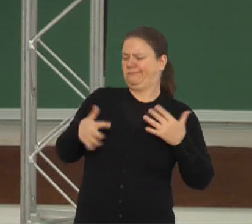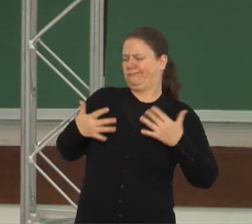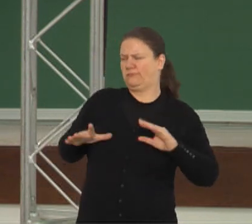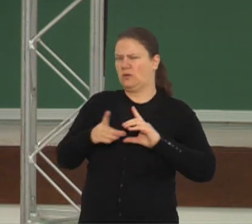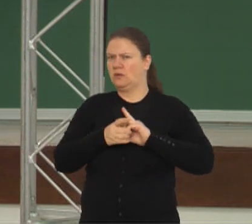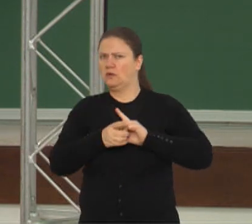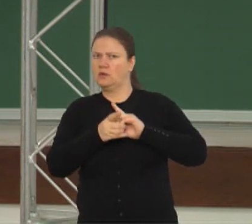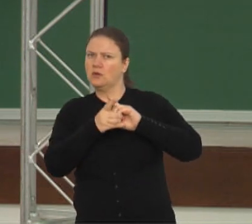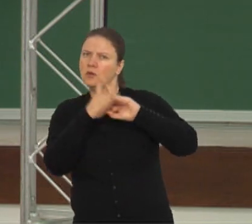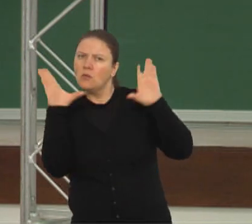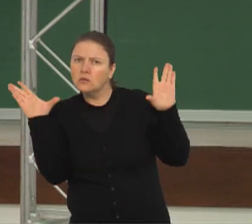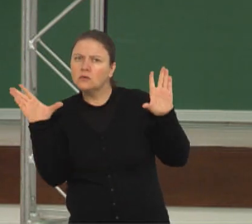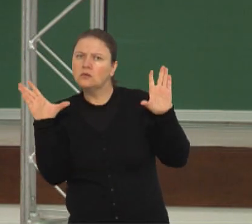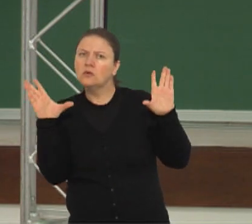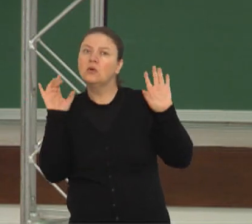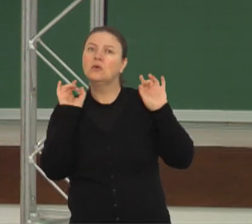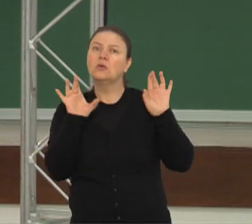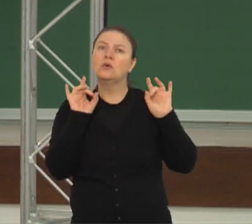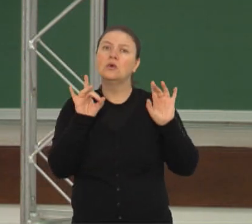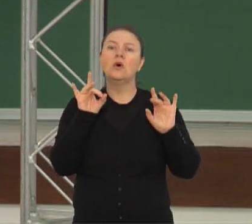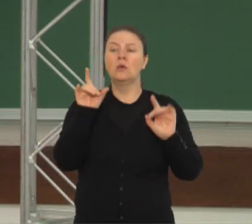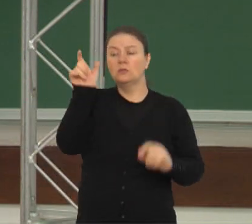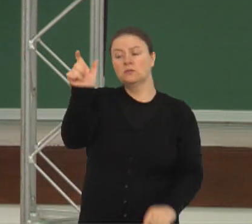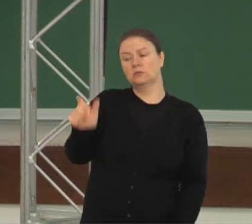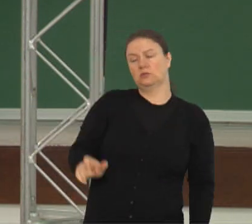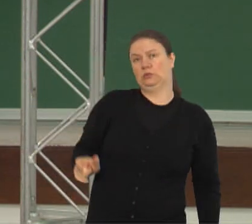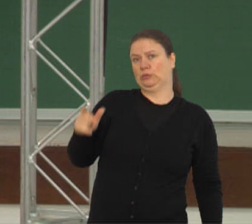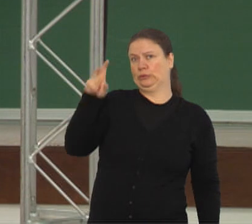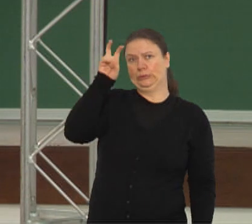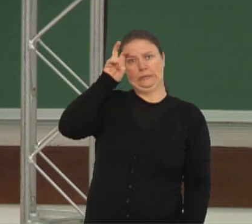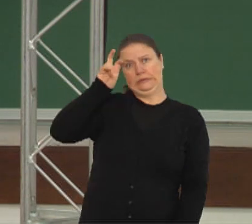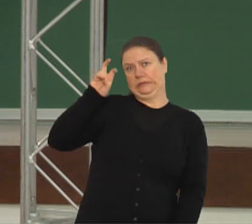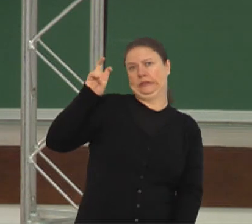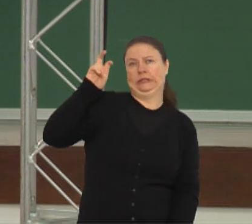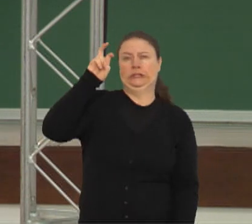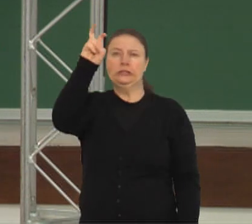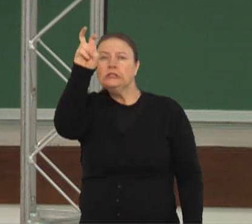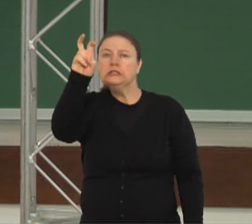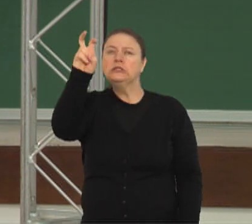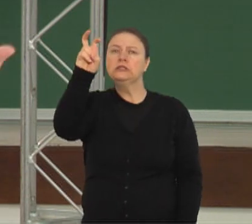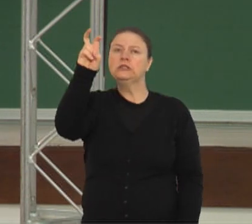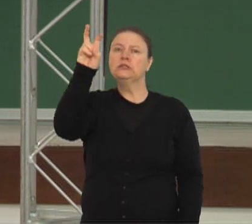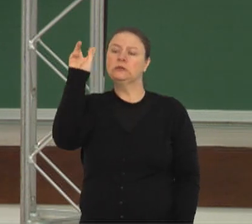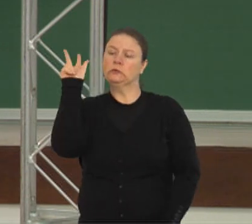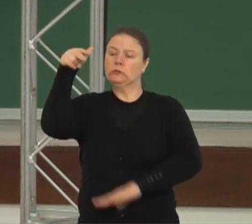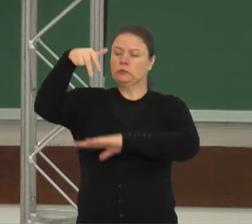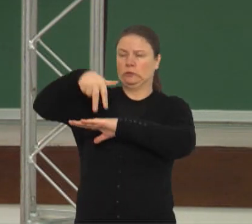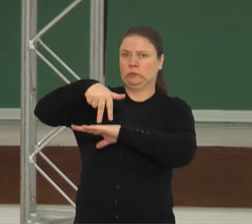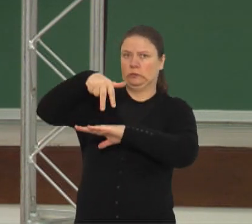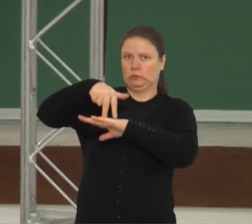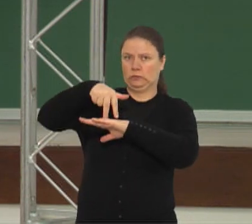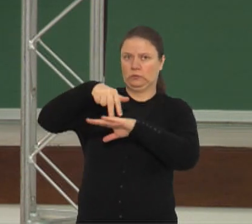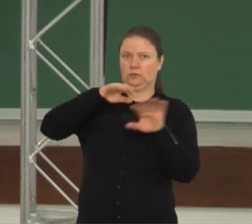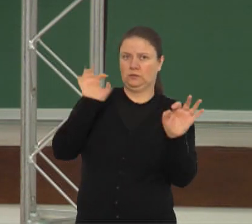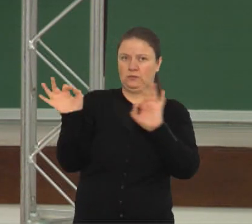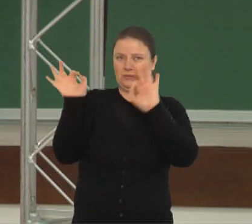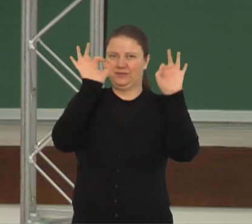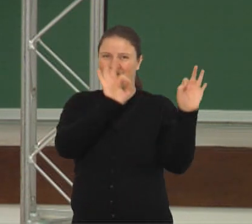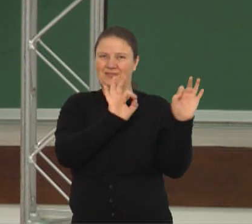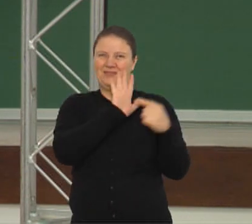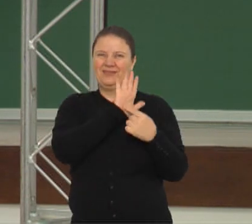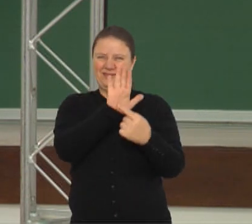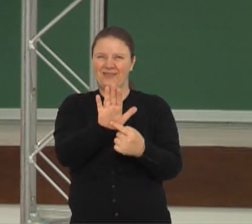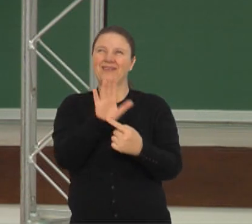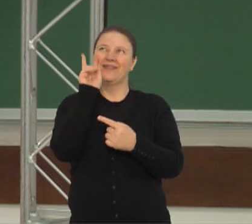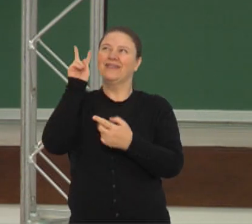melhor era simplesmente pegar o que era o filósofo, aquele que tinha sabedoria, né? No slide anterior a gente colocou que a pessoa